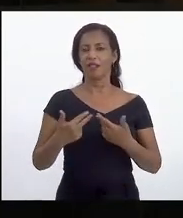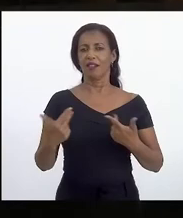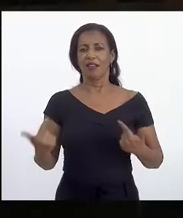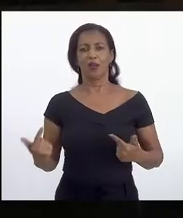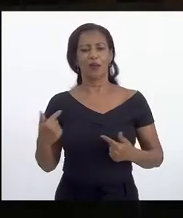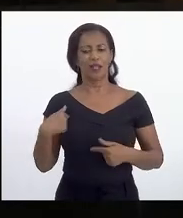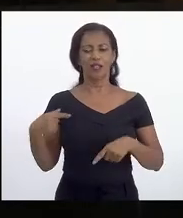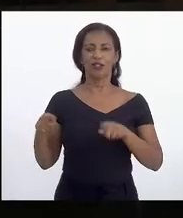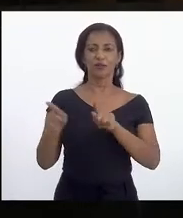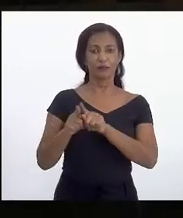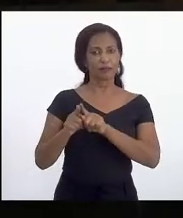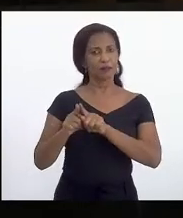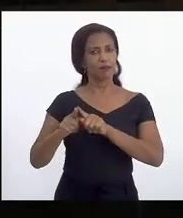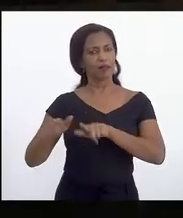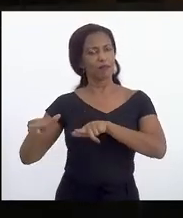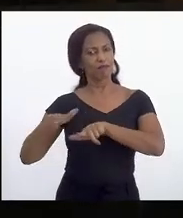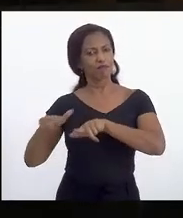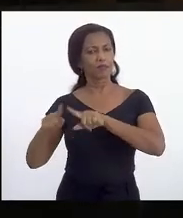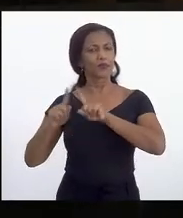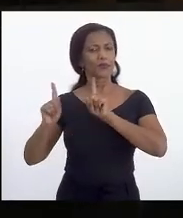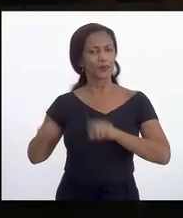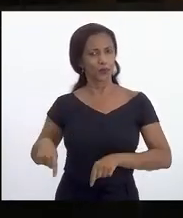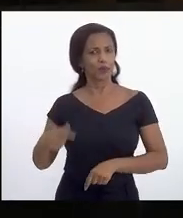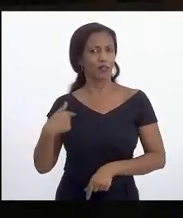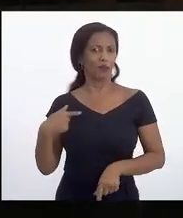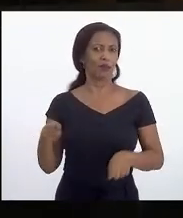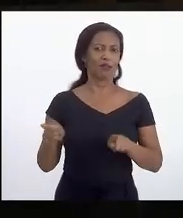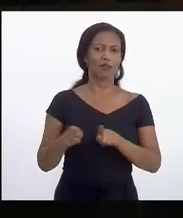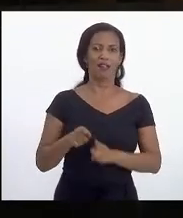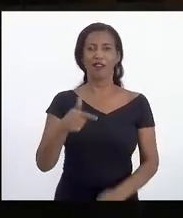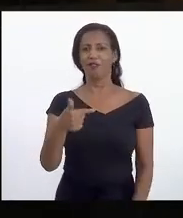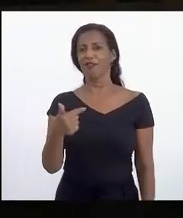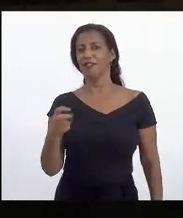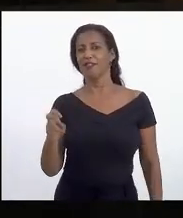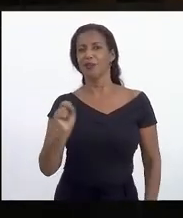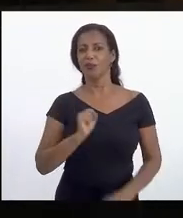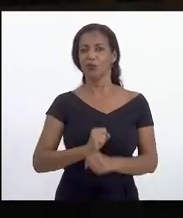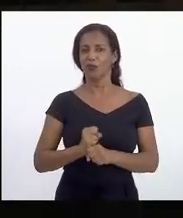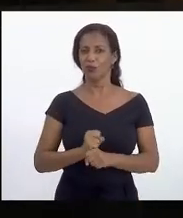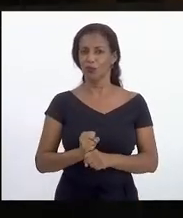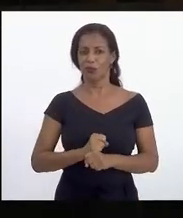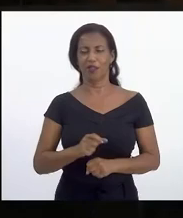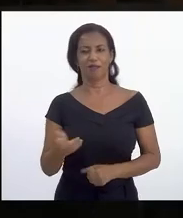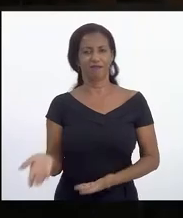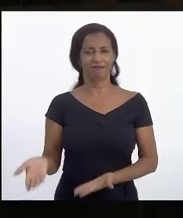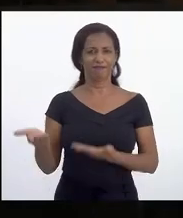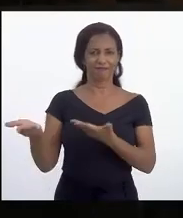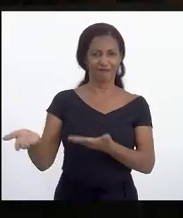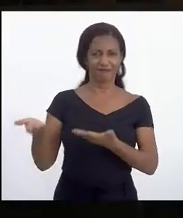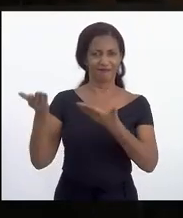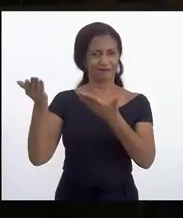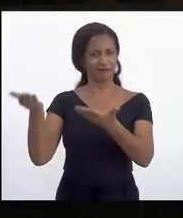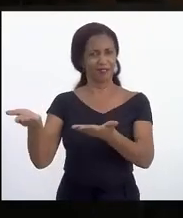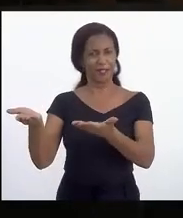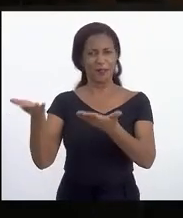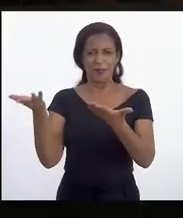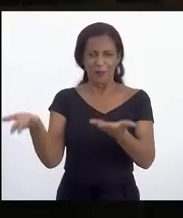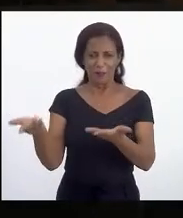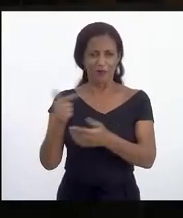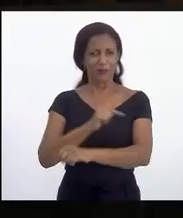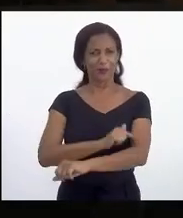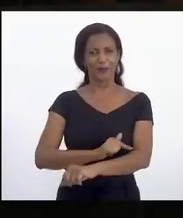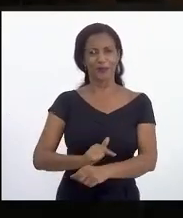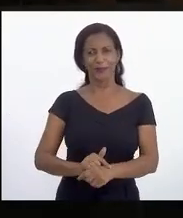qualidade de servidora pública que também sou a 25 anos vossa excelência' muito cordial e